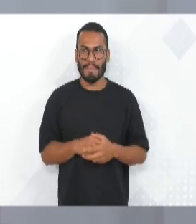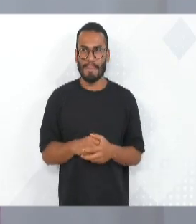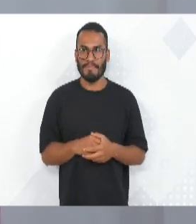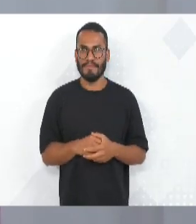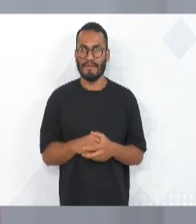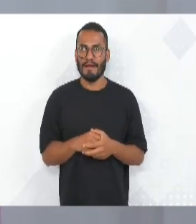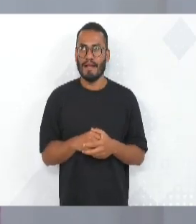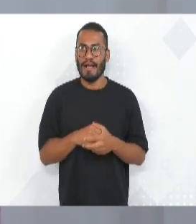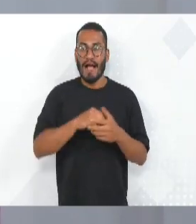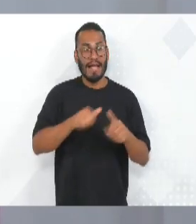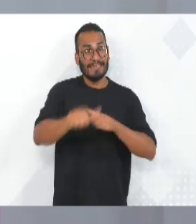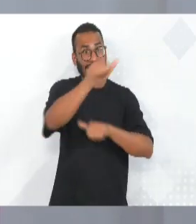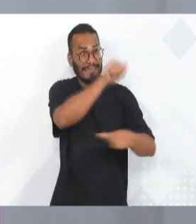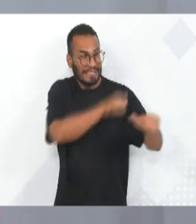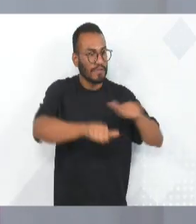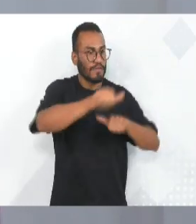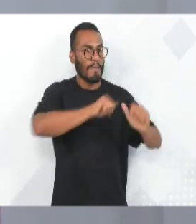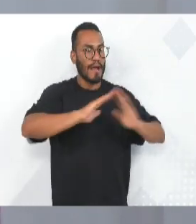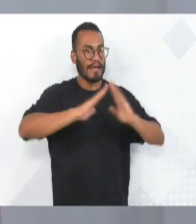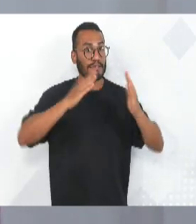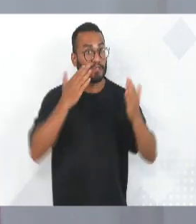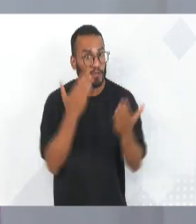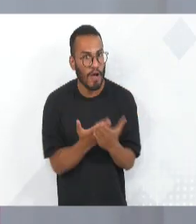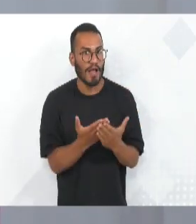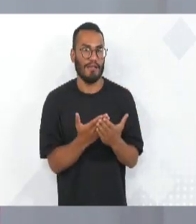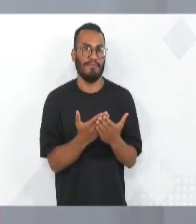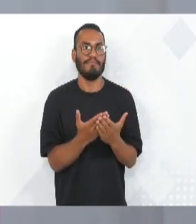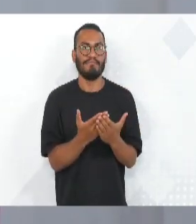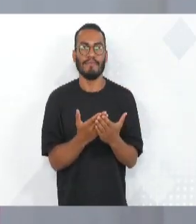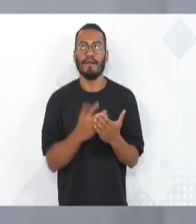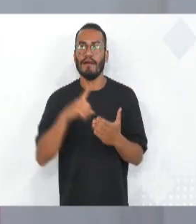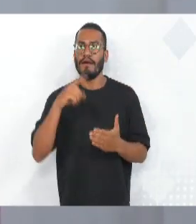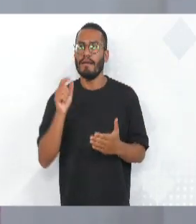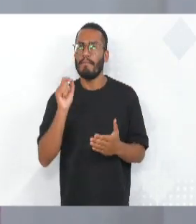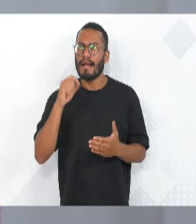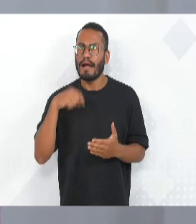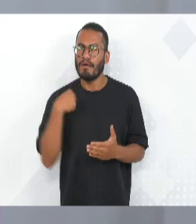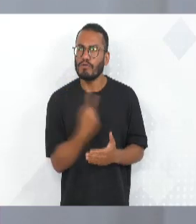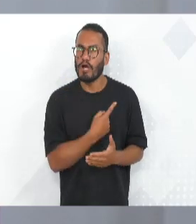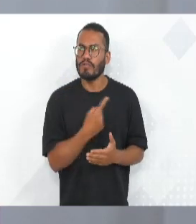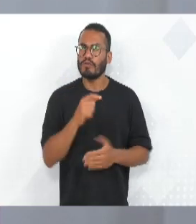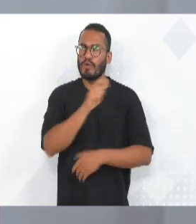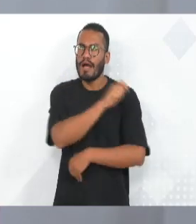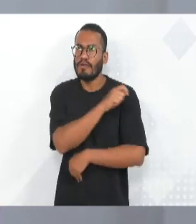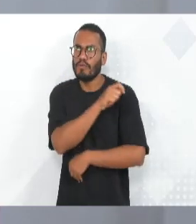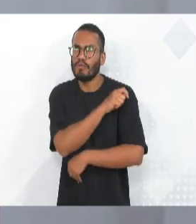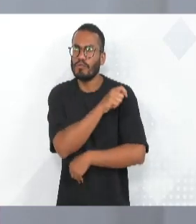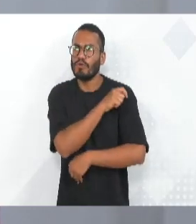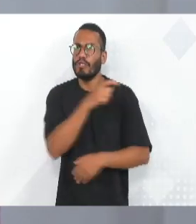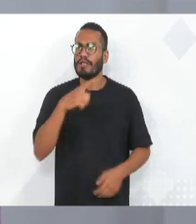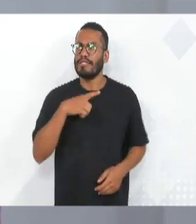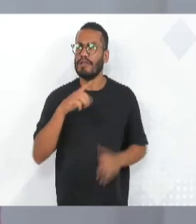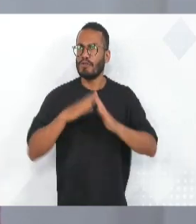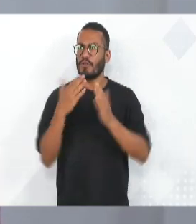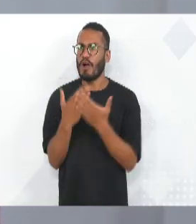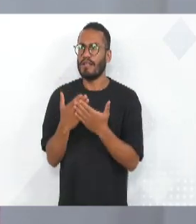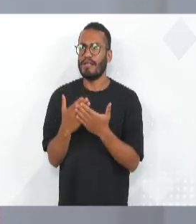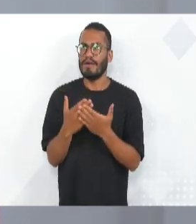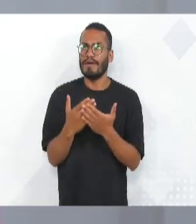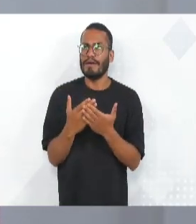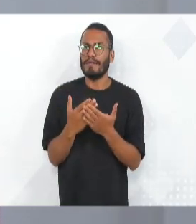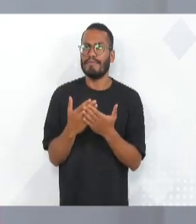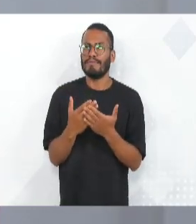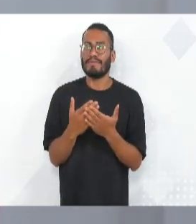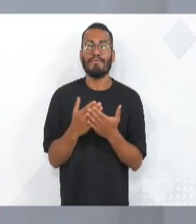a transformar as nossas escolas para que torne os nossos alunos para que eles as escolas se tornem